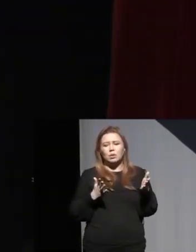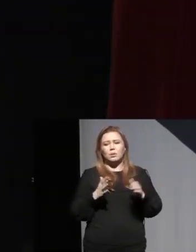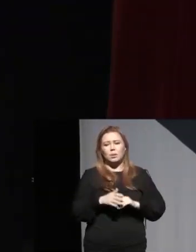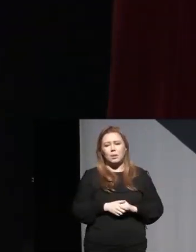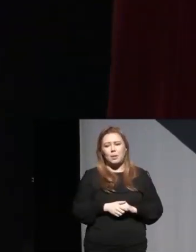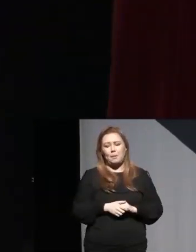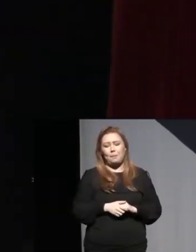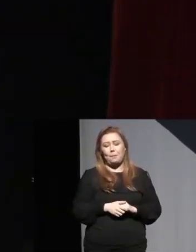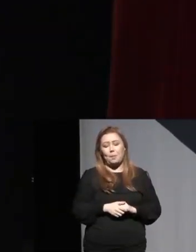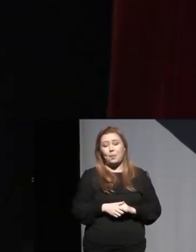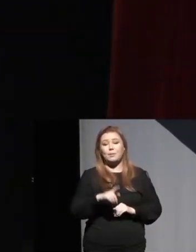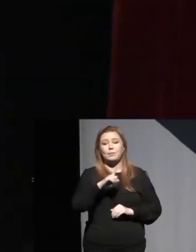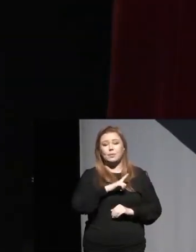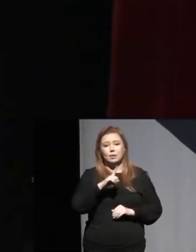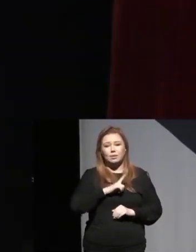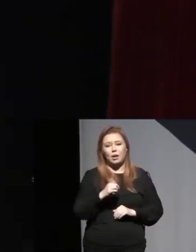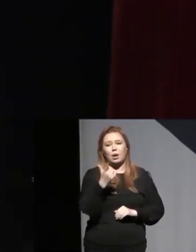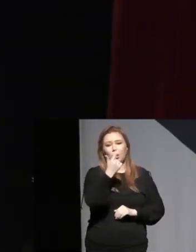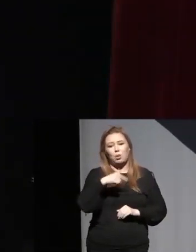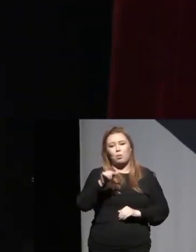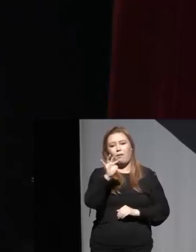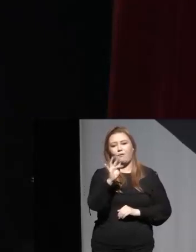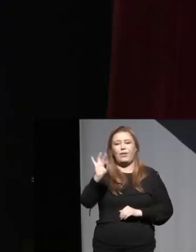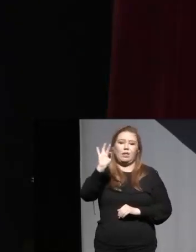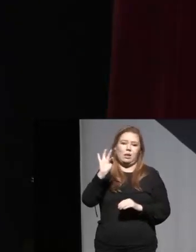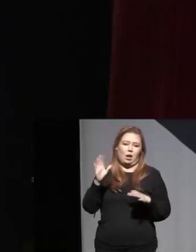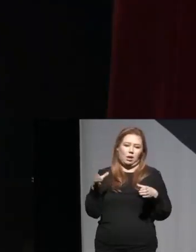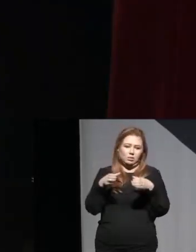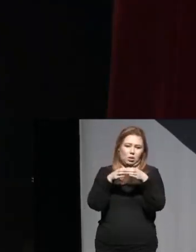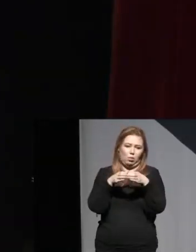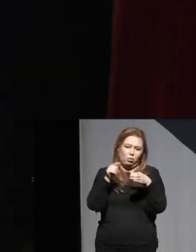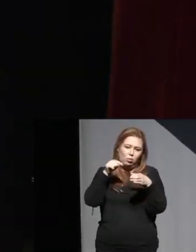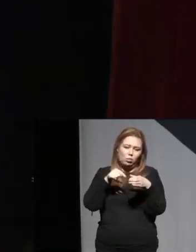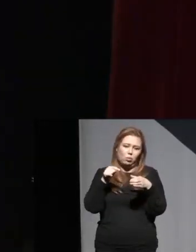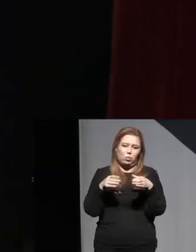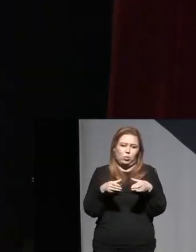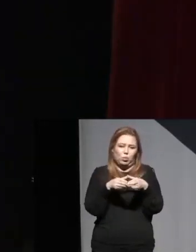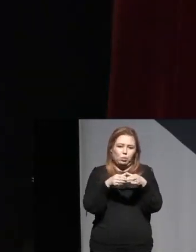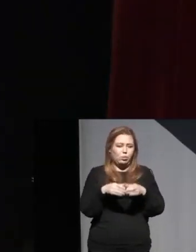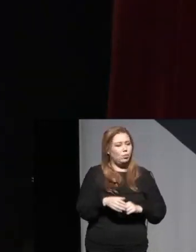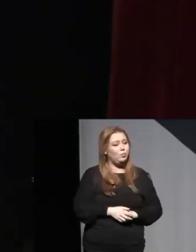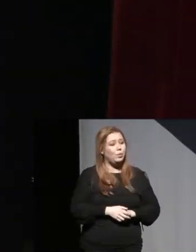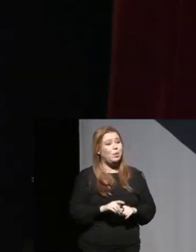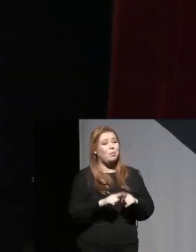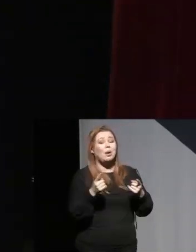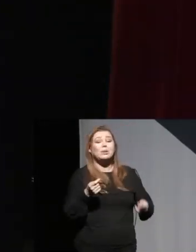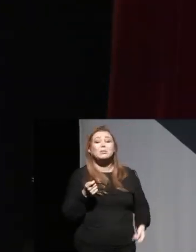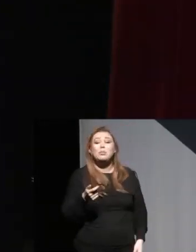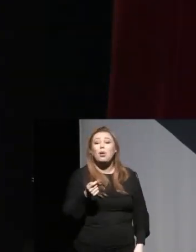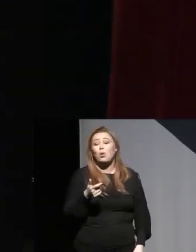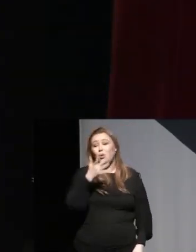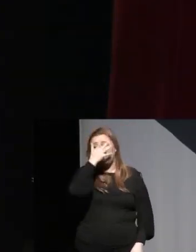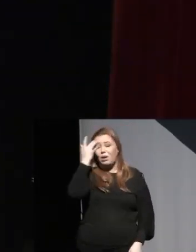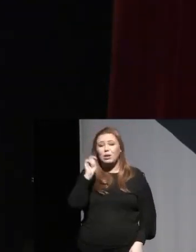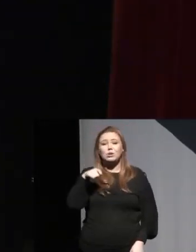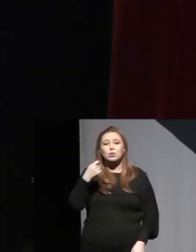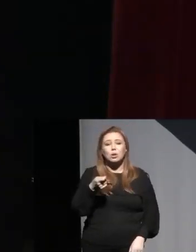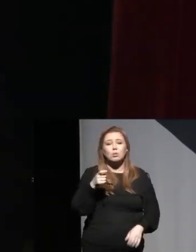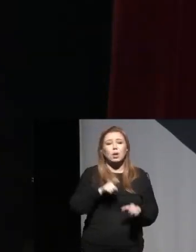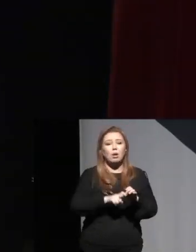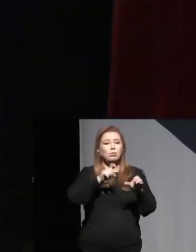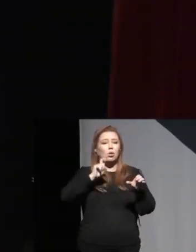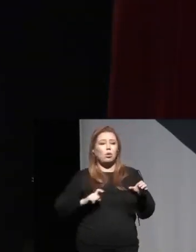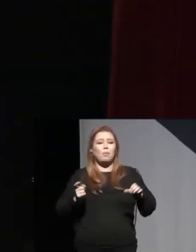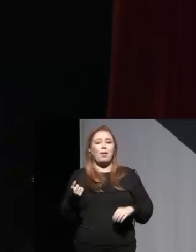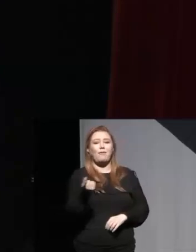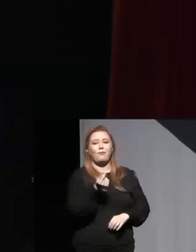se constitua uma federação. O fato é que pouca gente fala sobre autonomia financeira. E